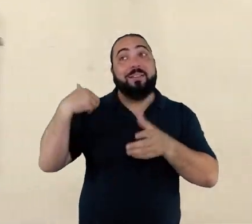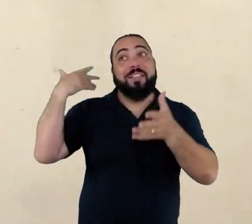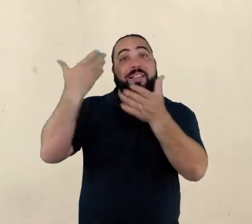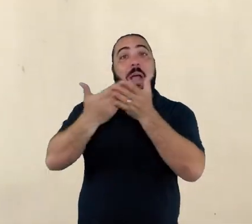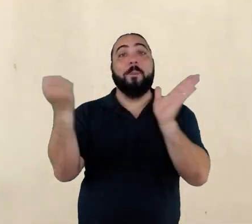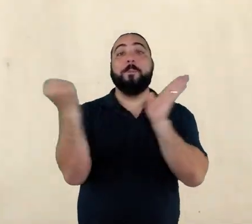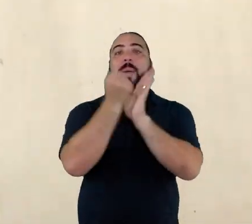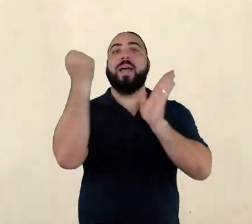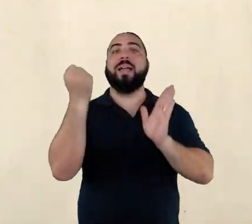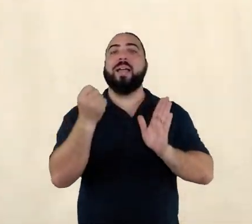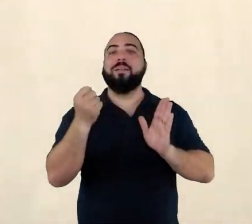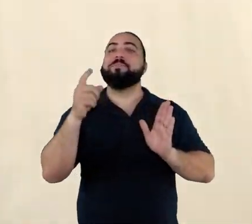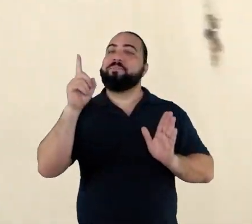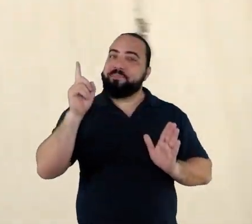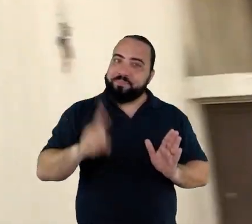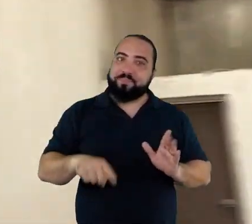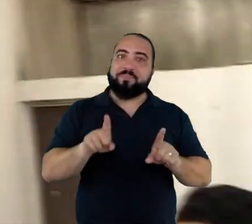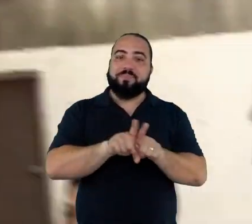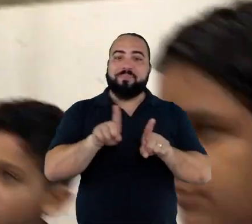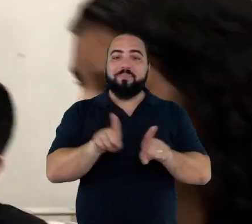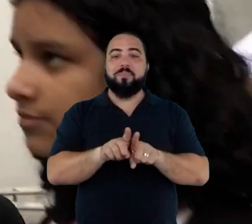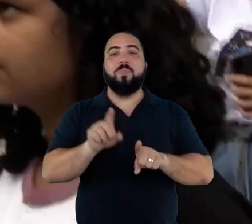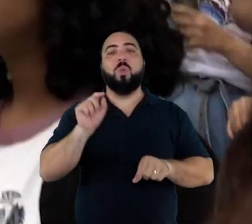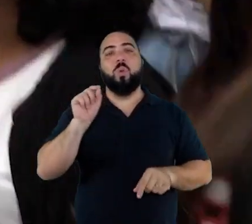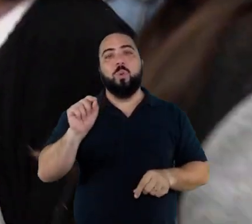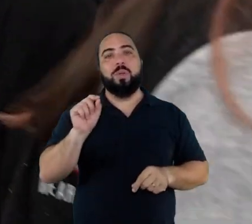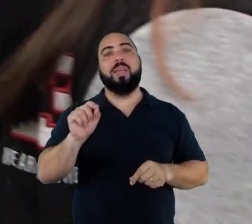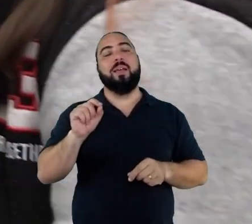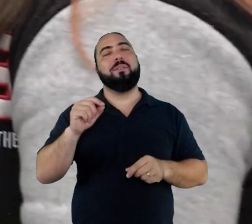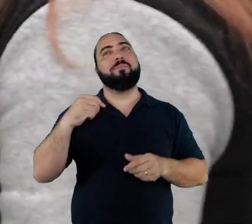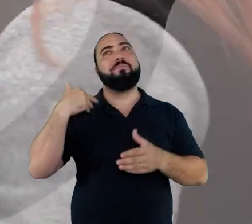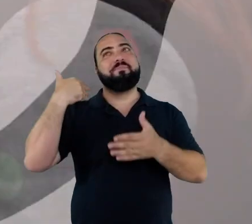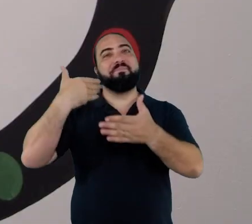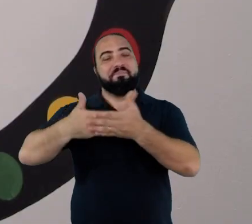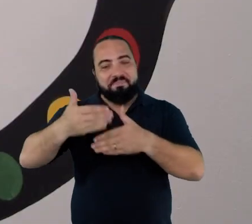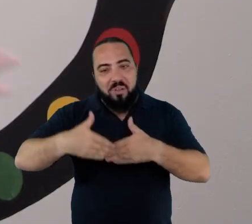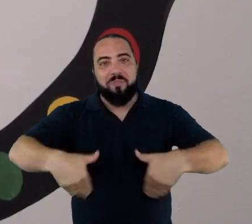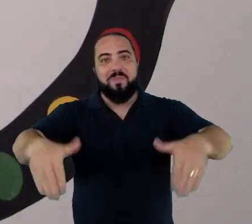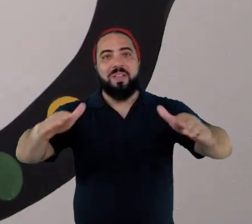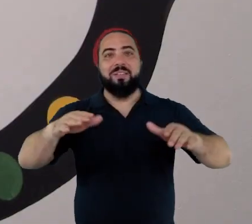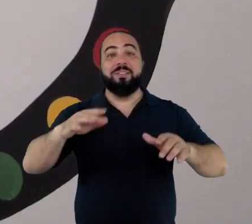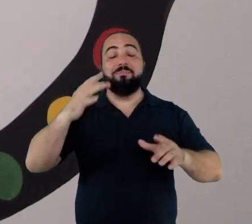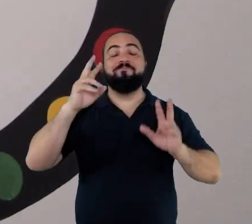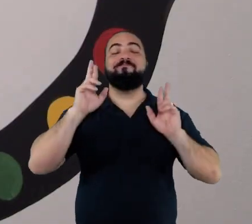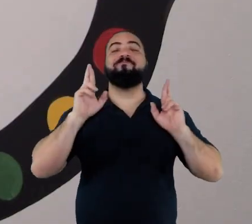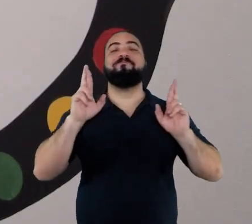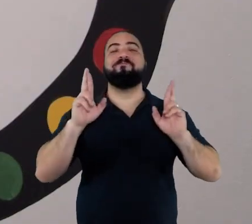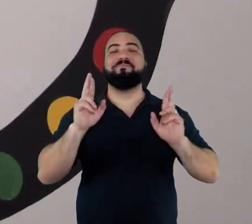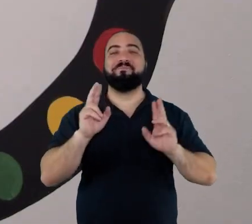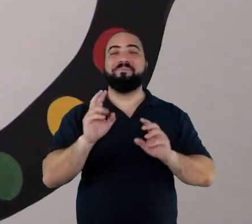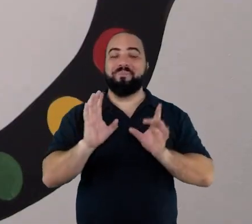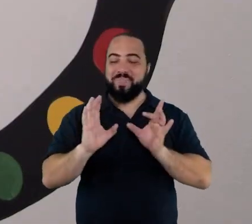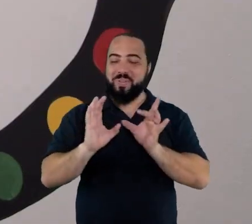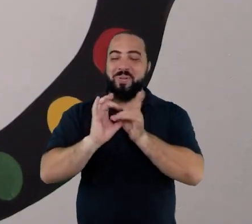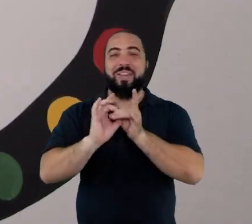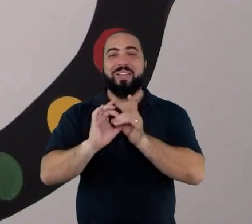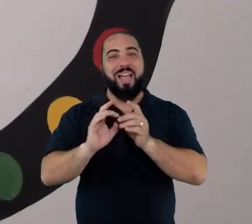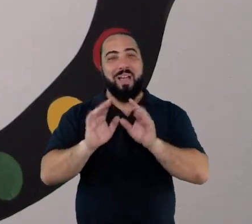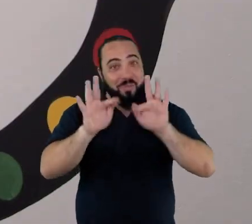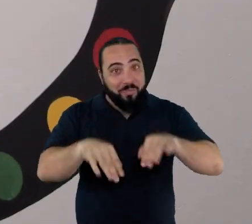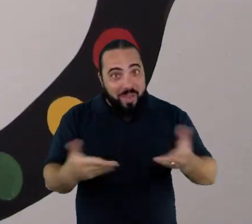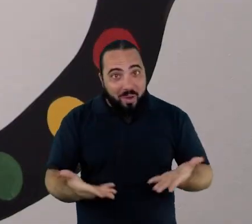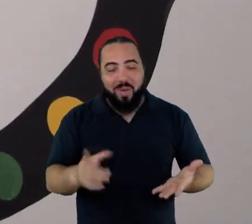pra gente, que eu acredito que vai ficar ainda por muito tempo, e eu espero que essa conexão não se